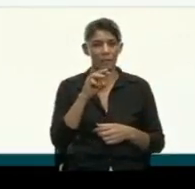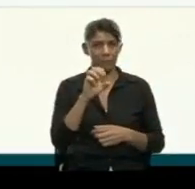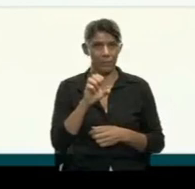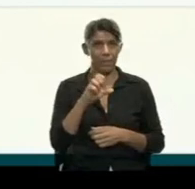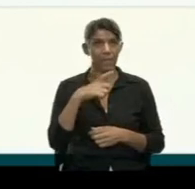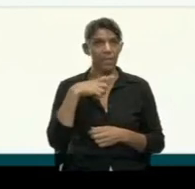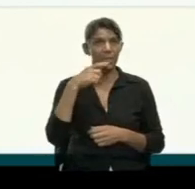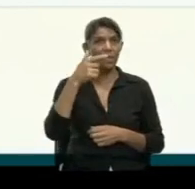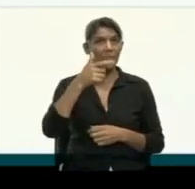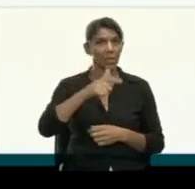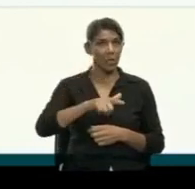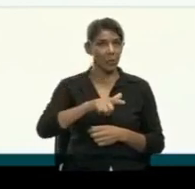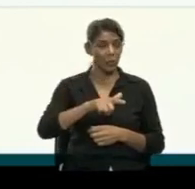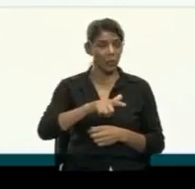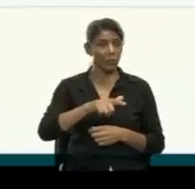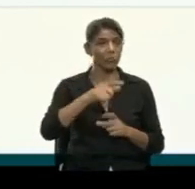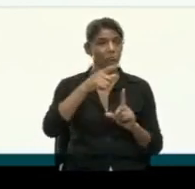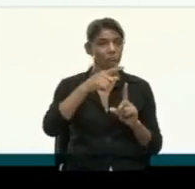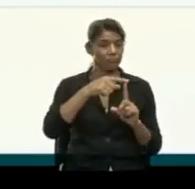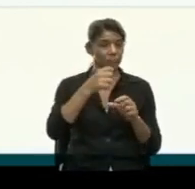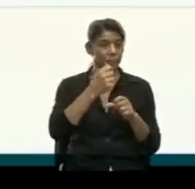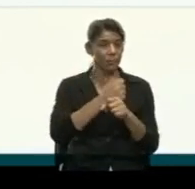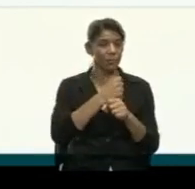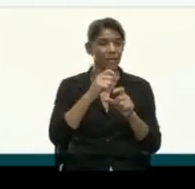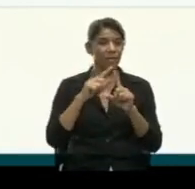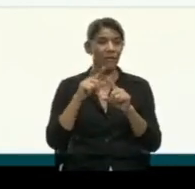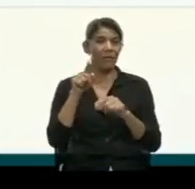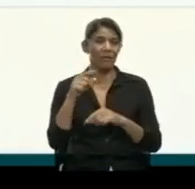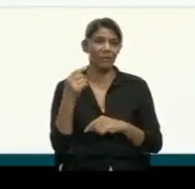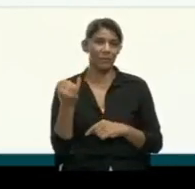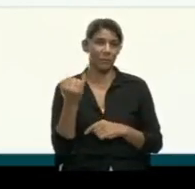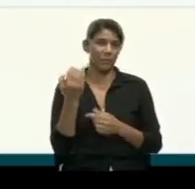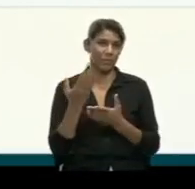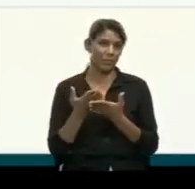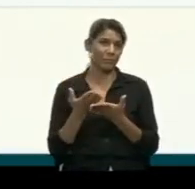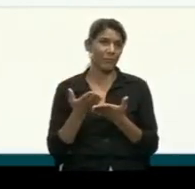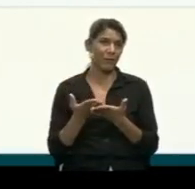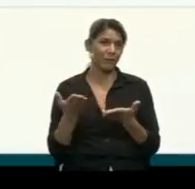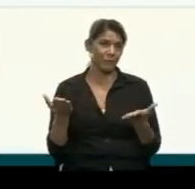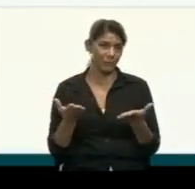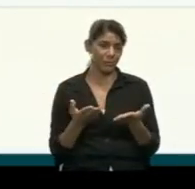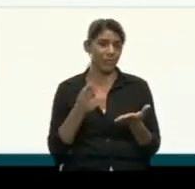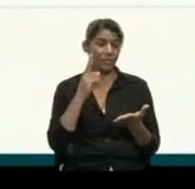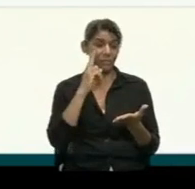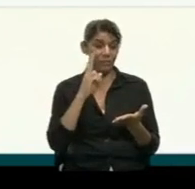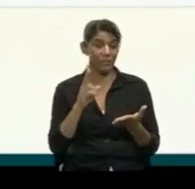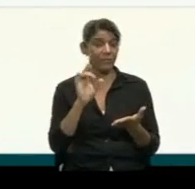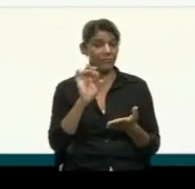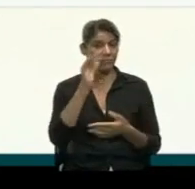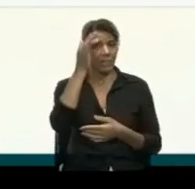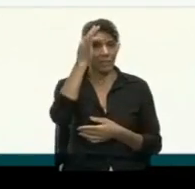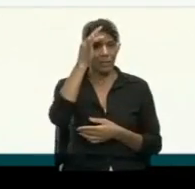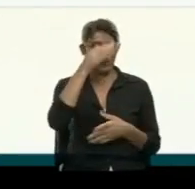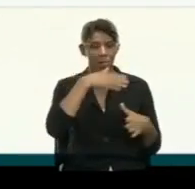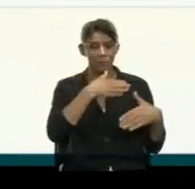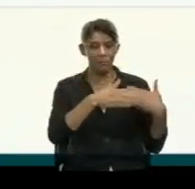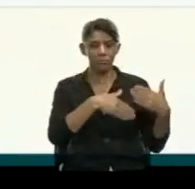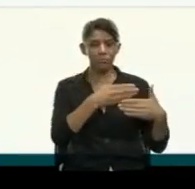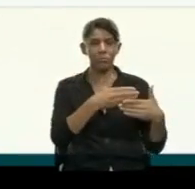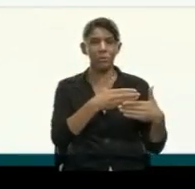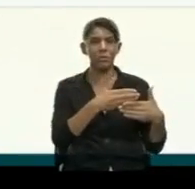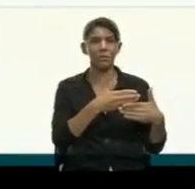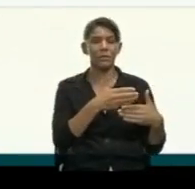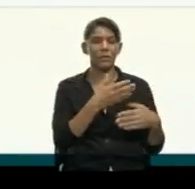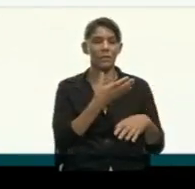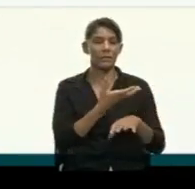Vai ter outros tipos de fundação, só que isso não é relevante para a nossa aula de hoje. A gente vai ver isso mais na teoria, no decorrer da nossa